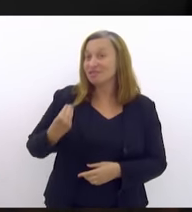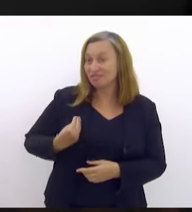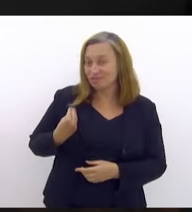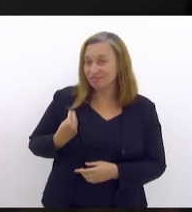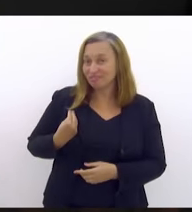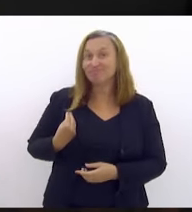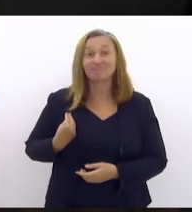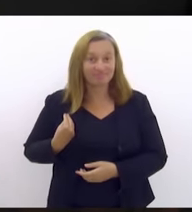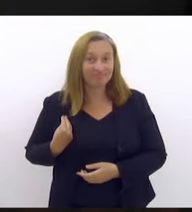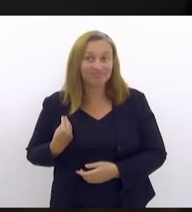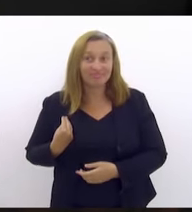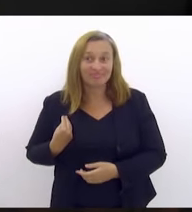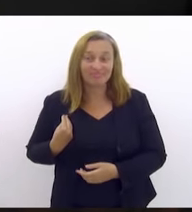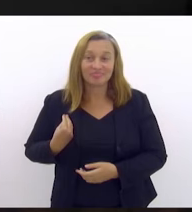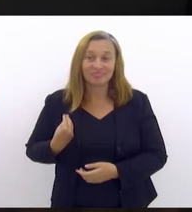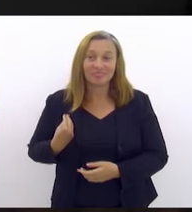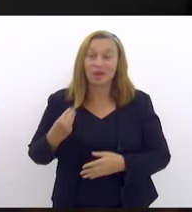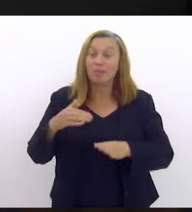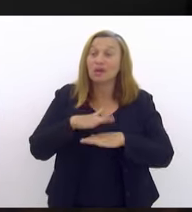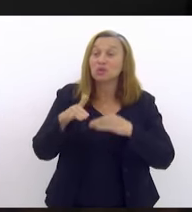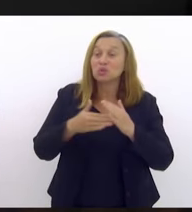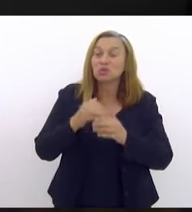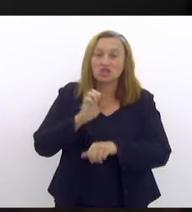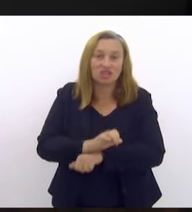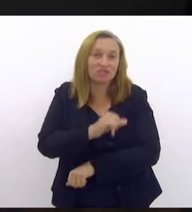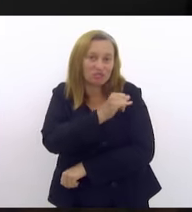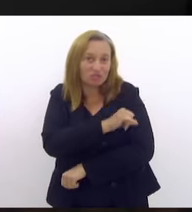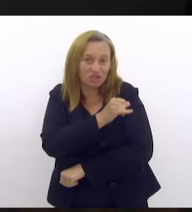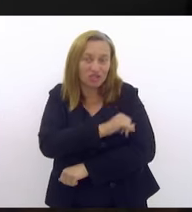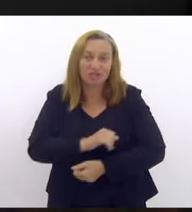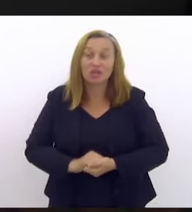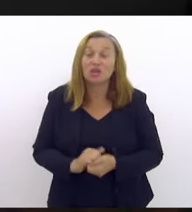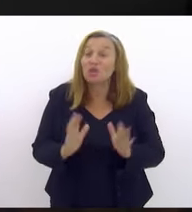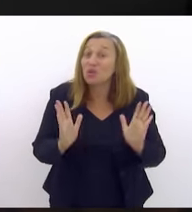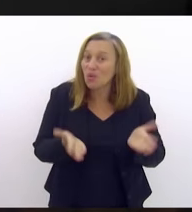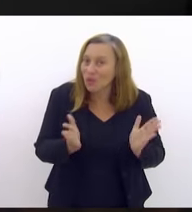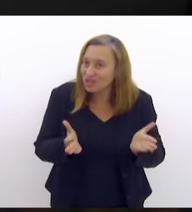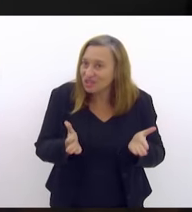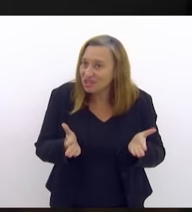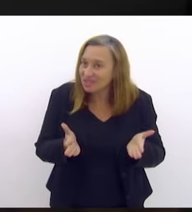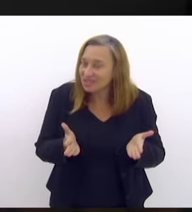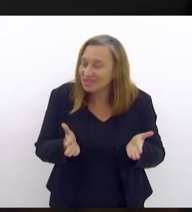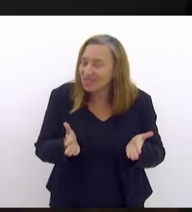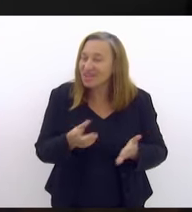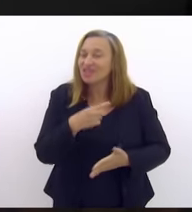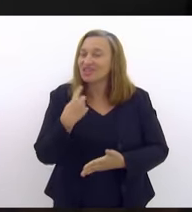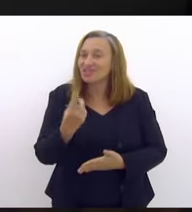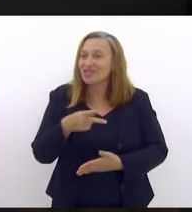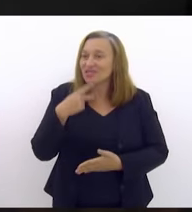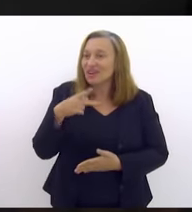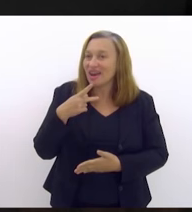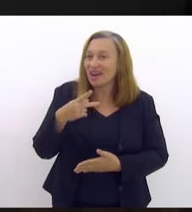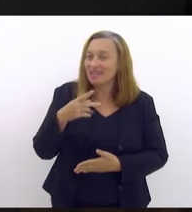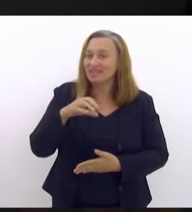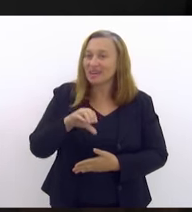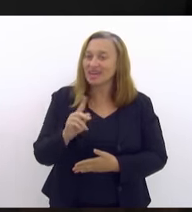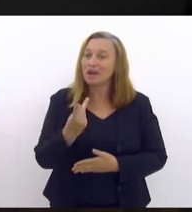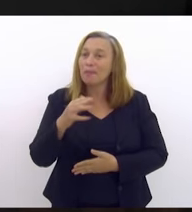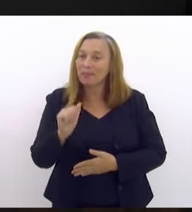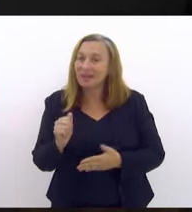na TV Alerge, é para todo o estado do Rio de Janeiro. E hoje, gente, o que nós falávamos na campanha